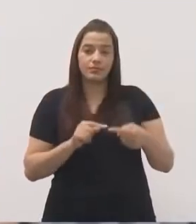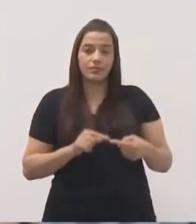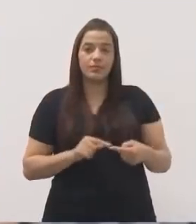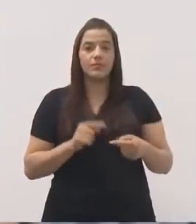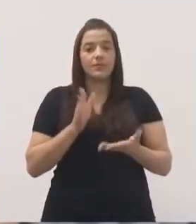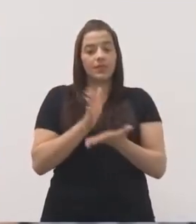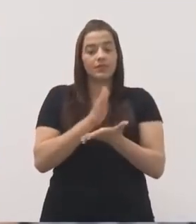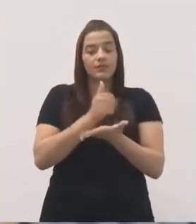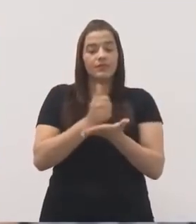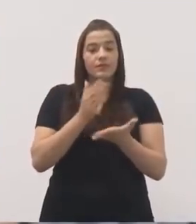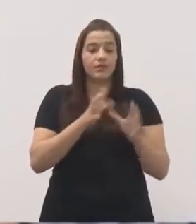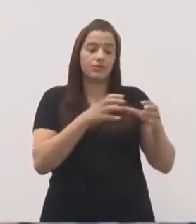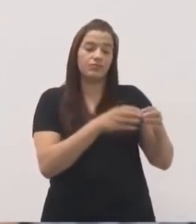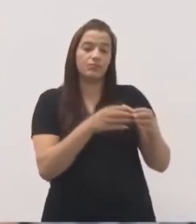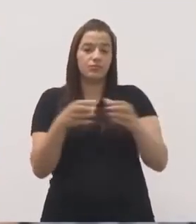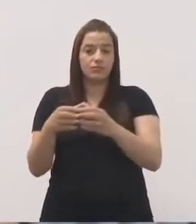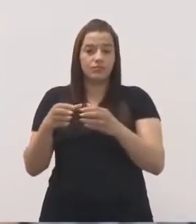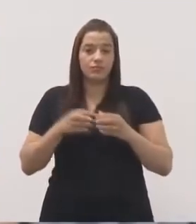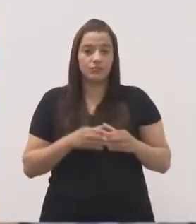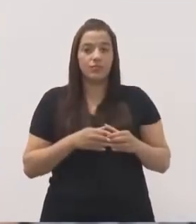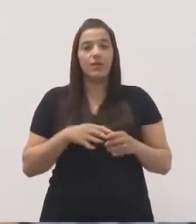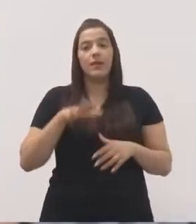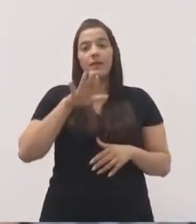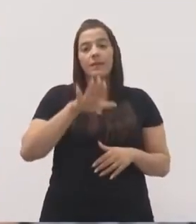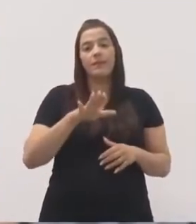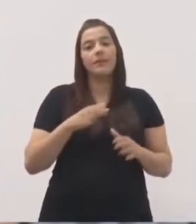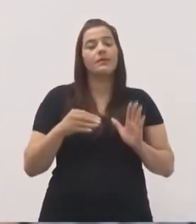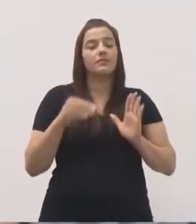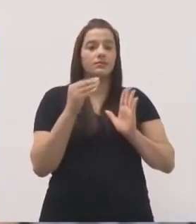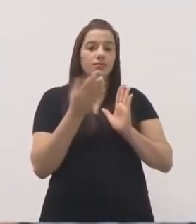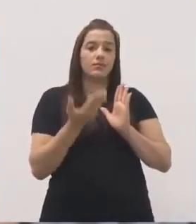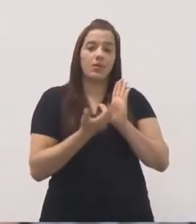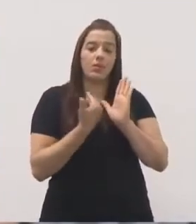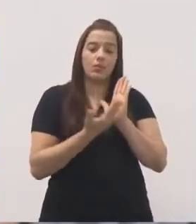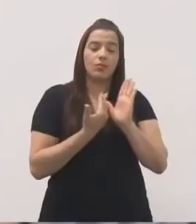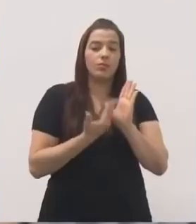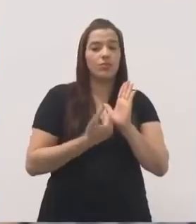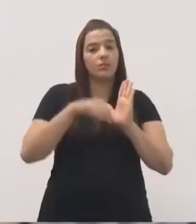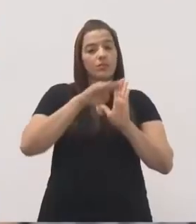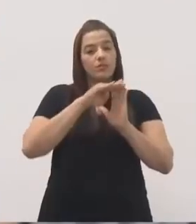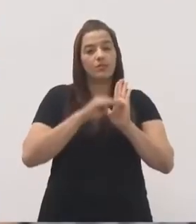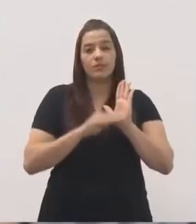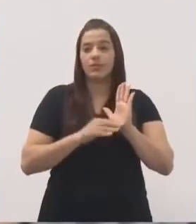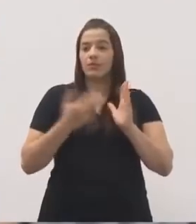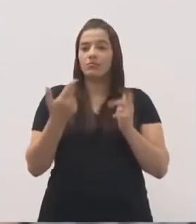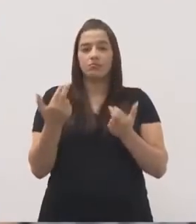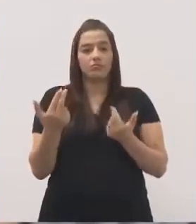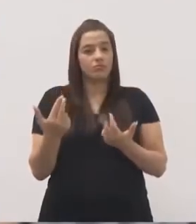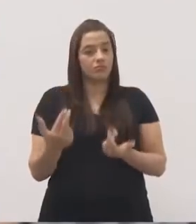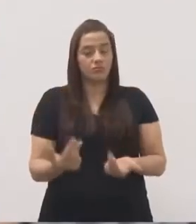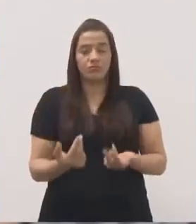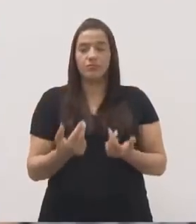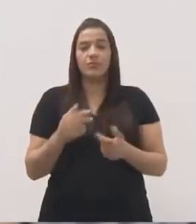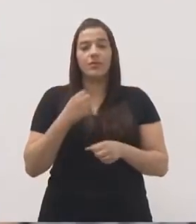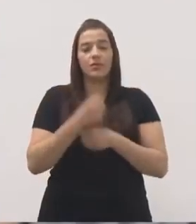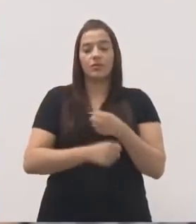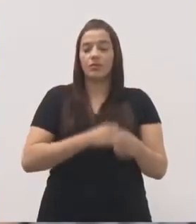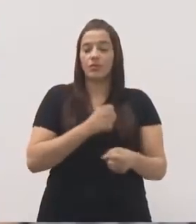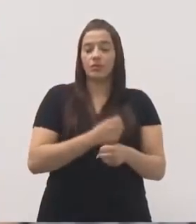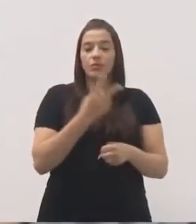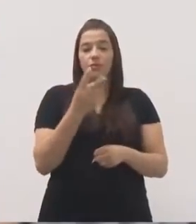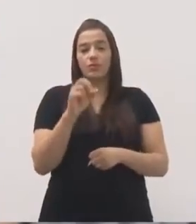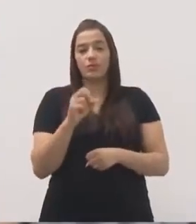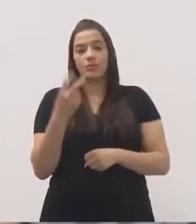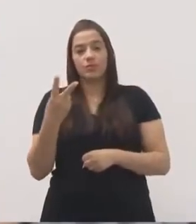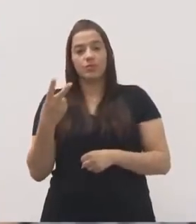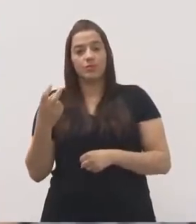subdivisão de turmas. Mas a matriz de referência, ela continua a mesma, né, Hilton? Que é aquela matriz de 2001 que contempla